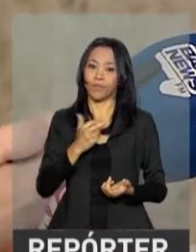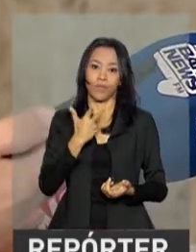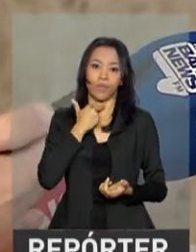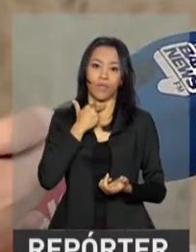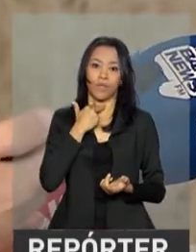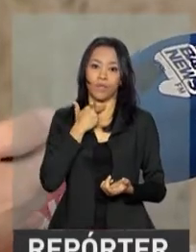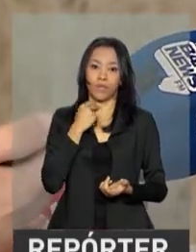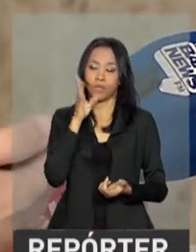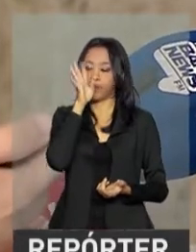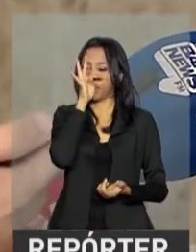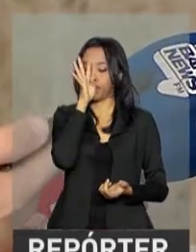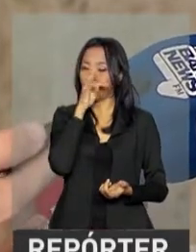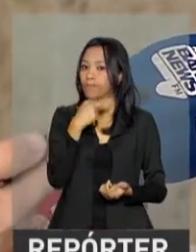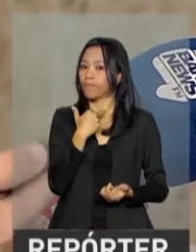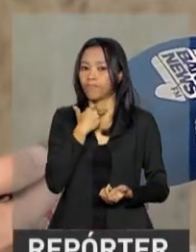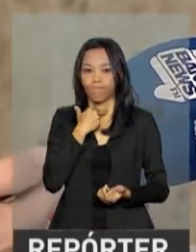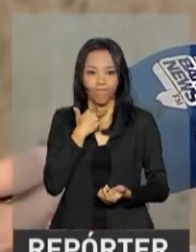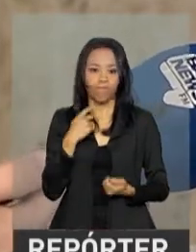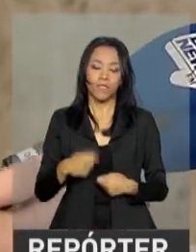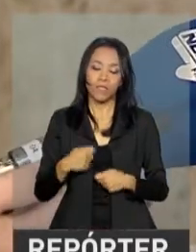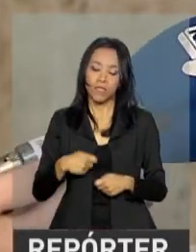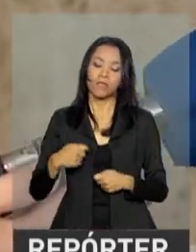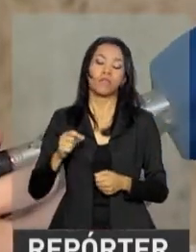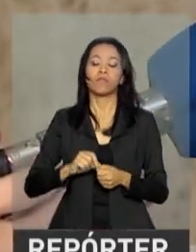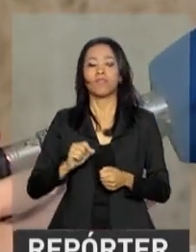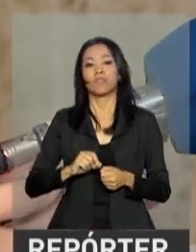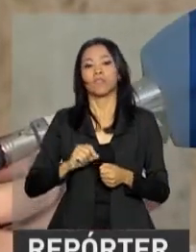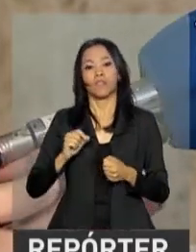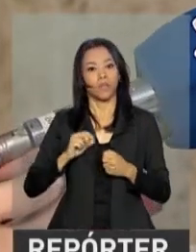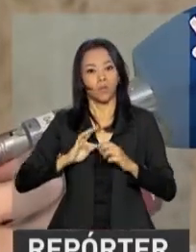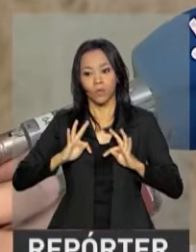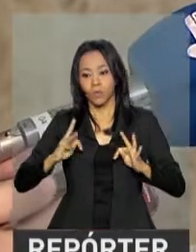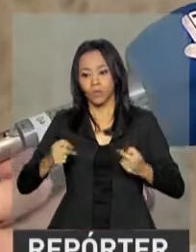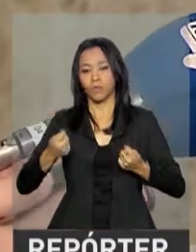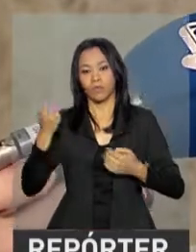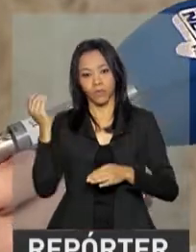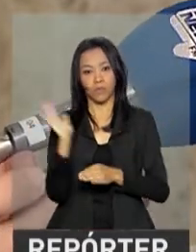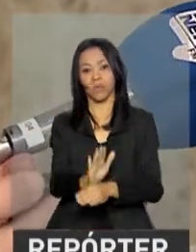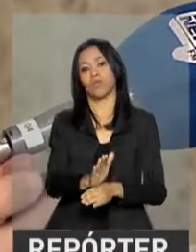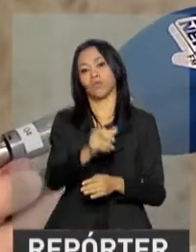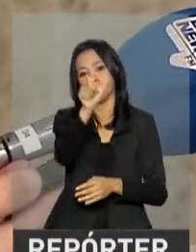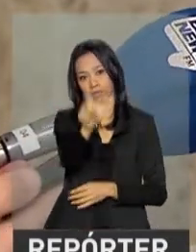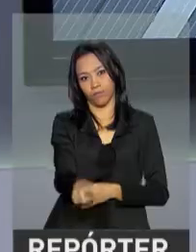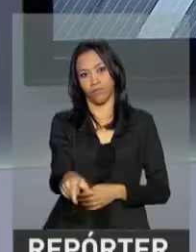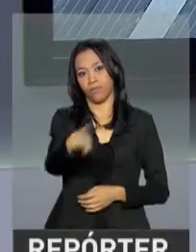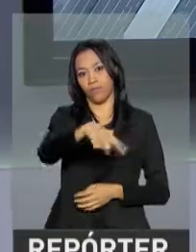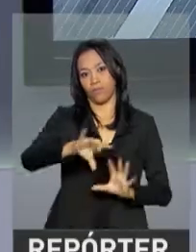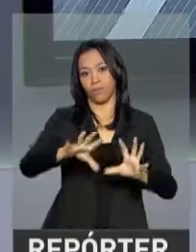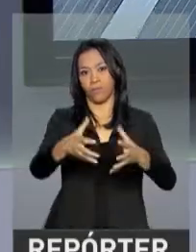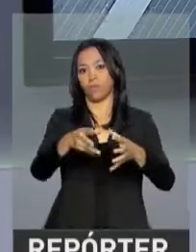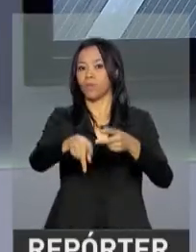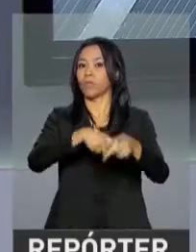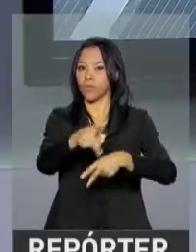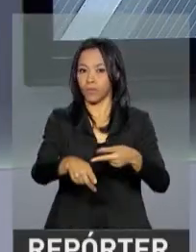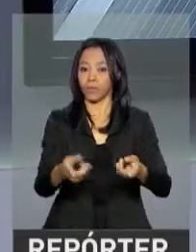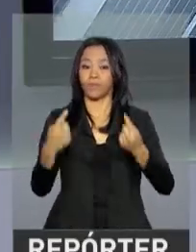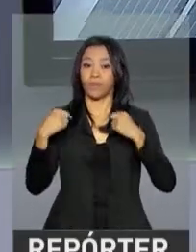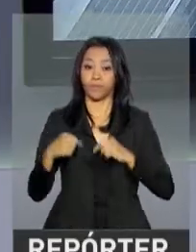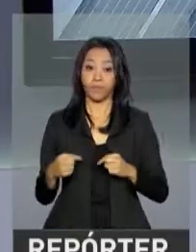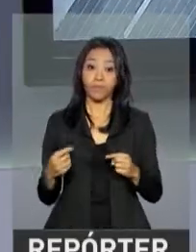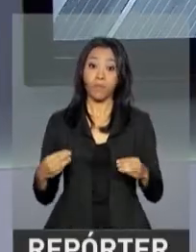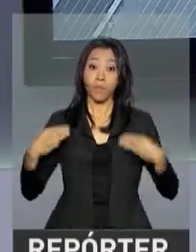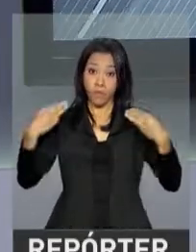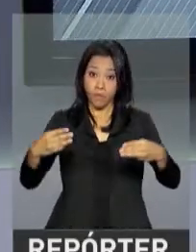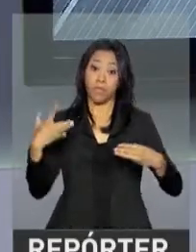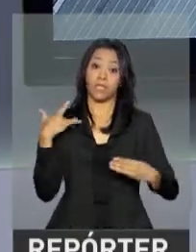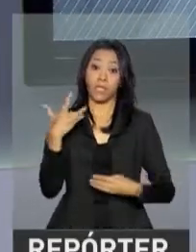as costas e estamos fazendo o possível e o impossível para atender da melhor maneira. O Ministério da Saúde